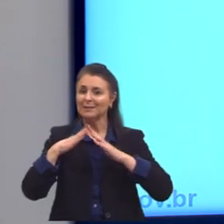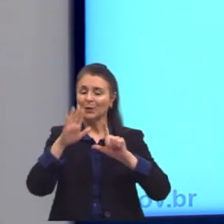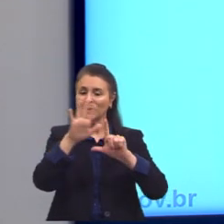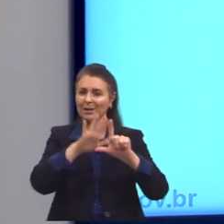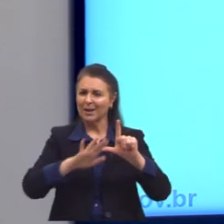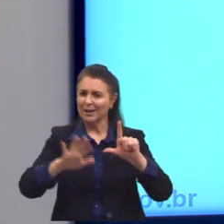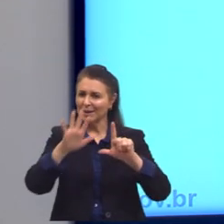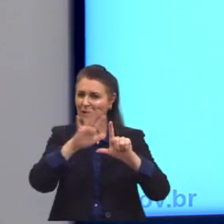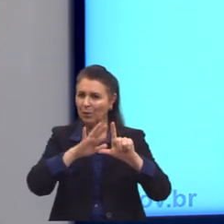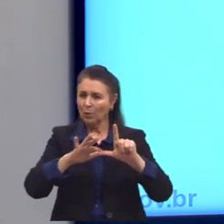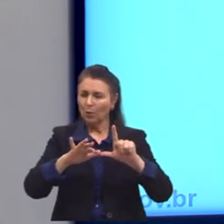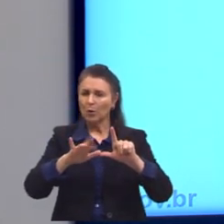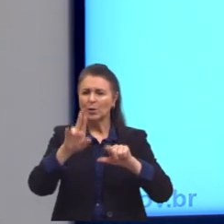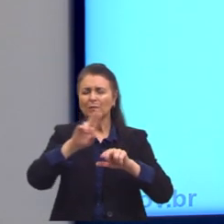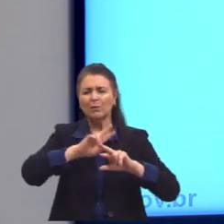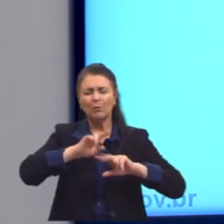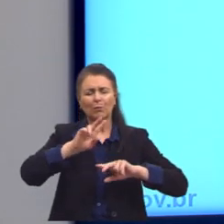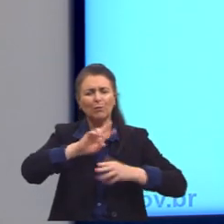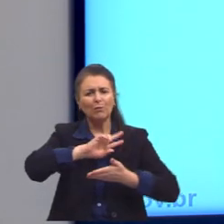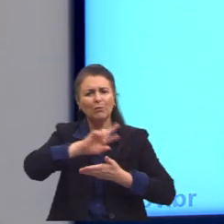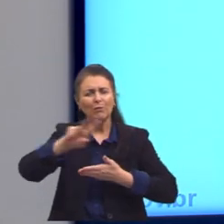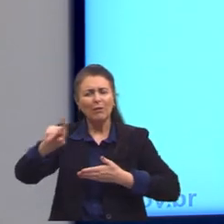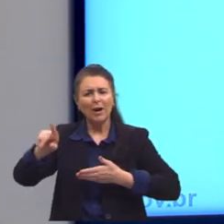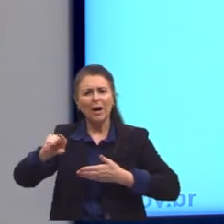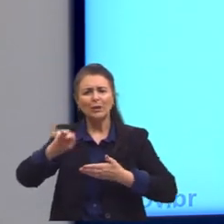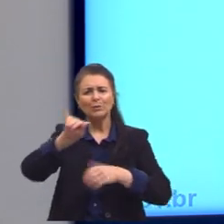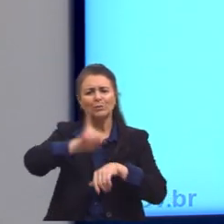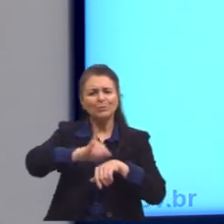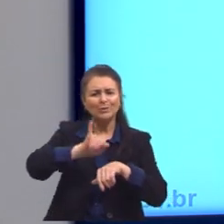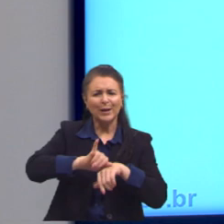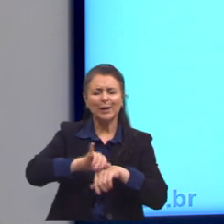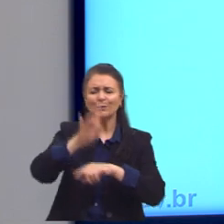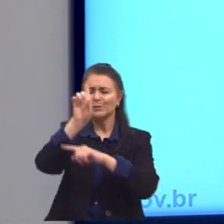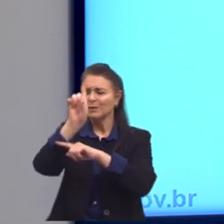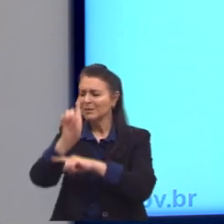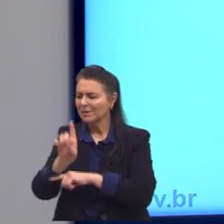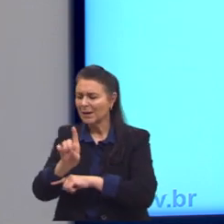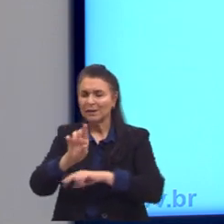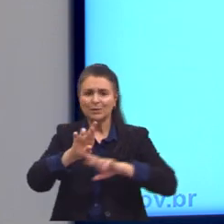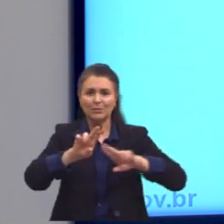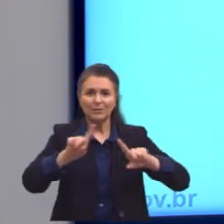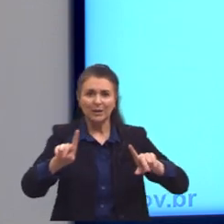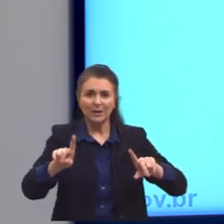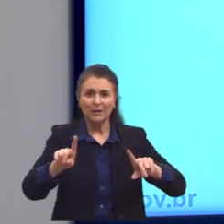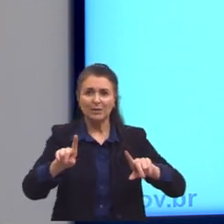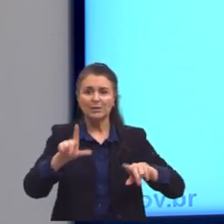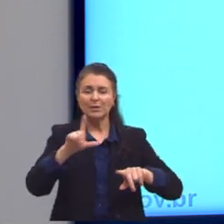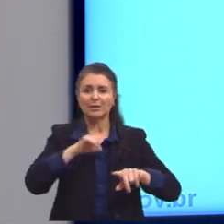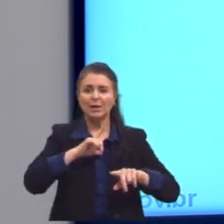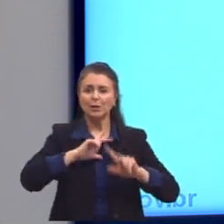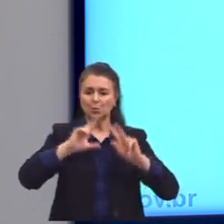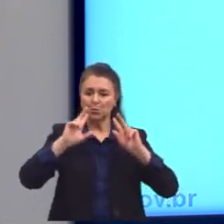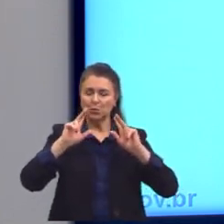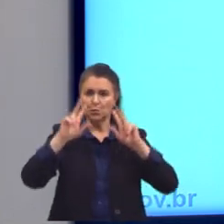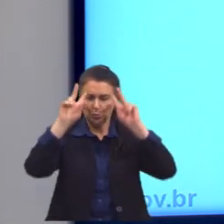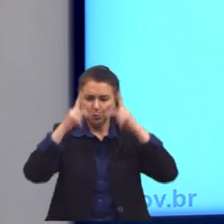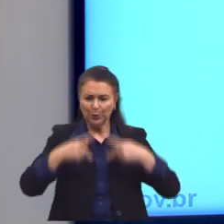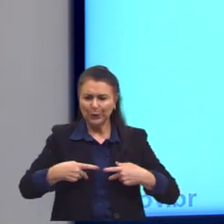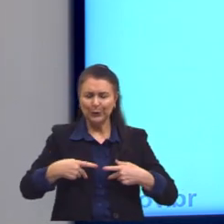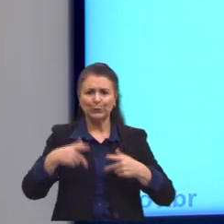colocar vários objetos com várias densidades diferentes né Que Vocês conseguem ajustar ó que tem densidade de um ano de